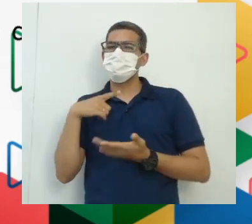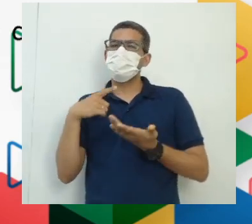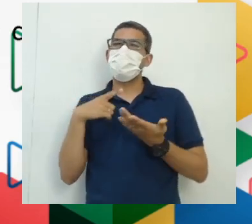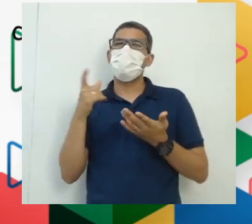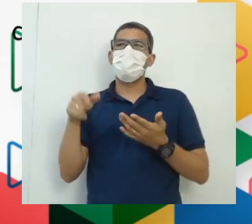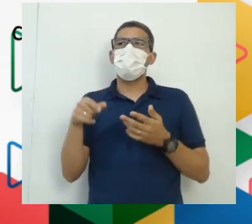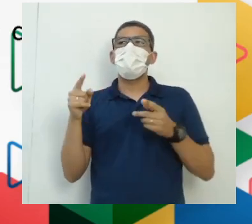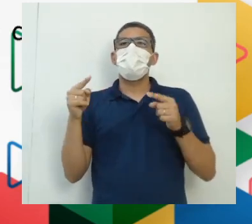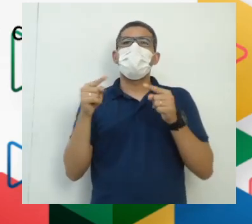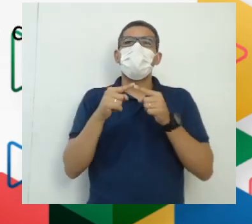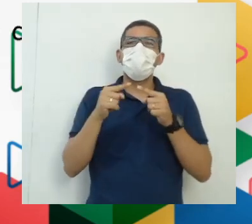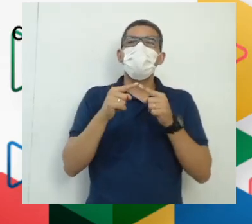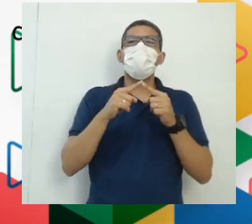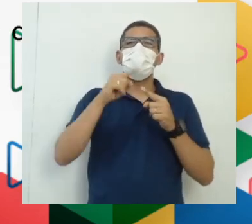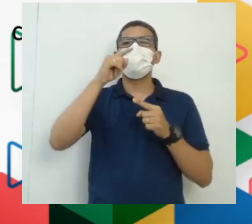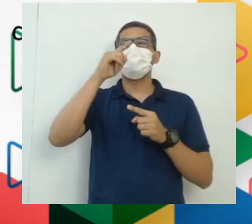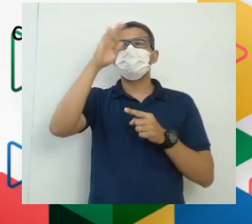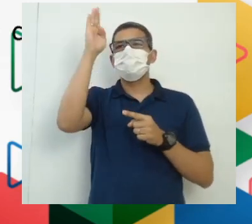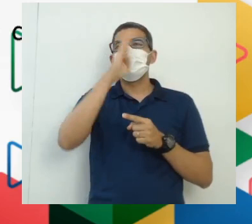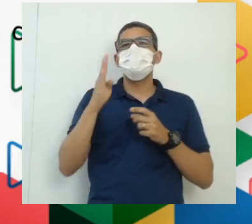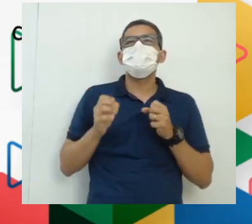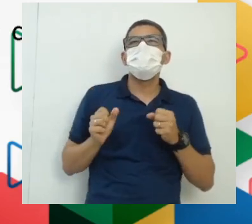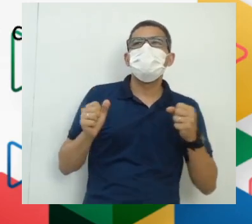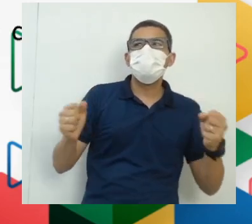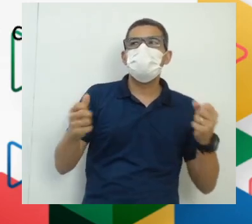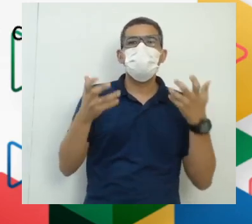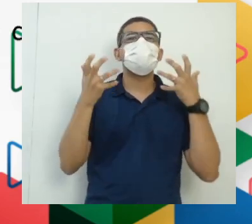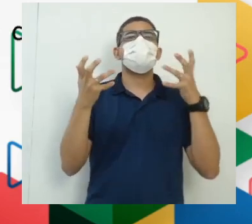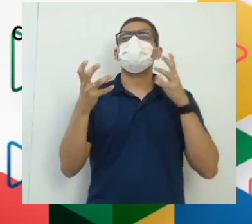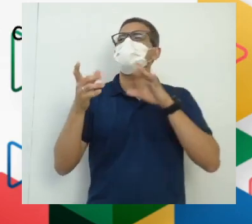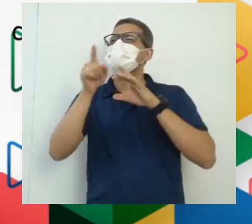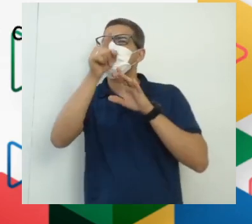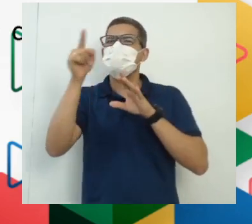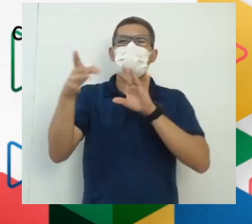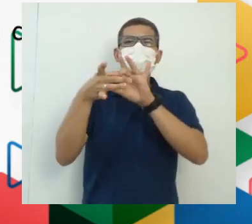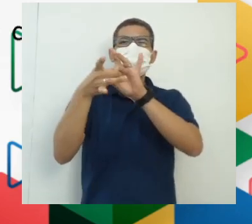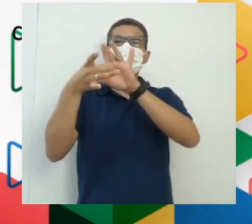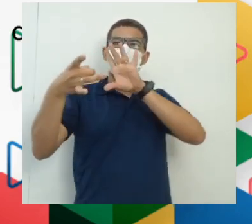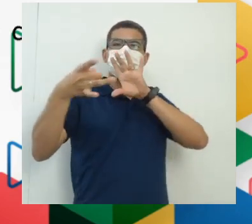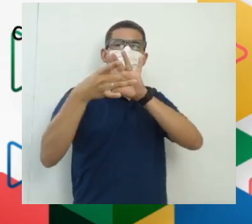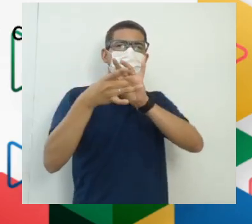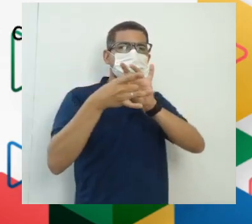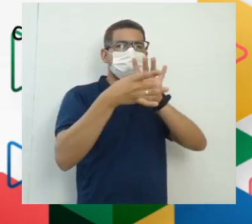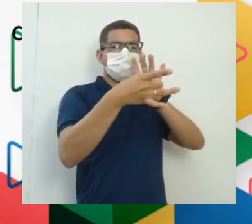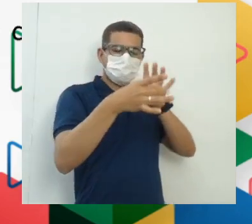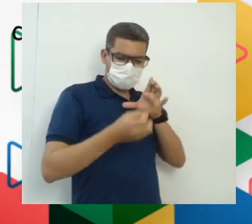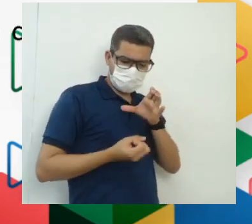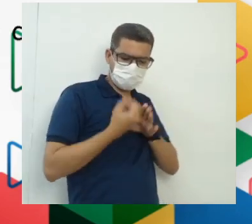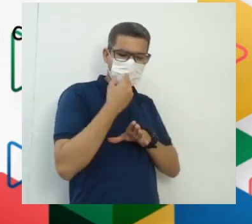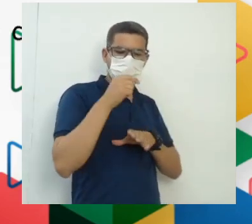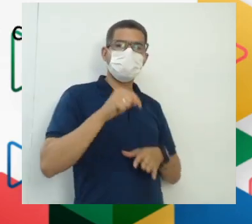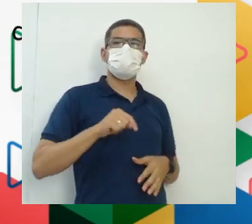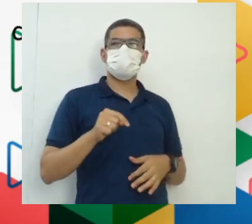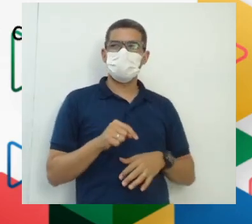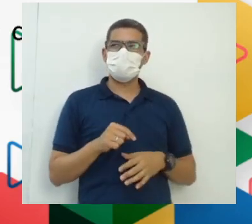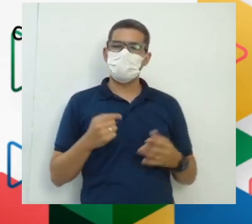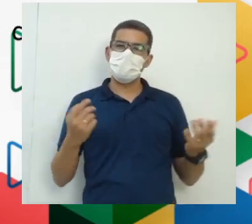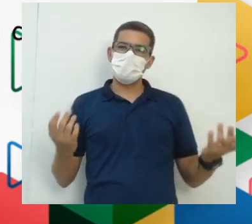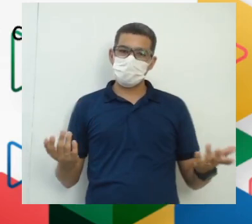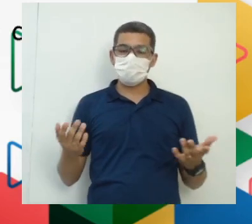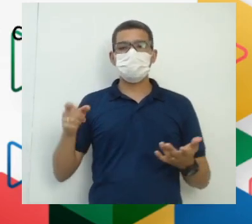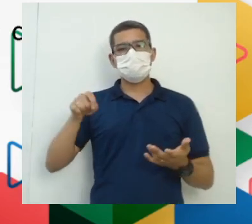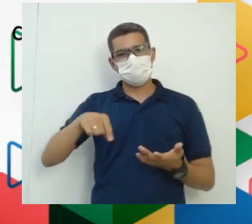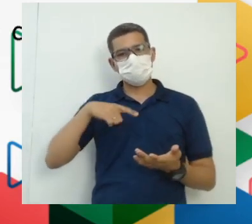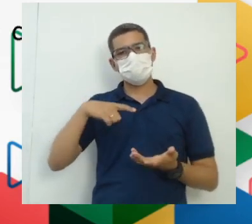caráter nacionalista, né? A busca pelo separativismo, separar-se e criar, como foi o caso aqui, né, da